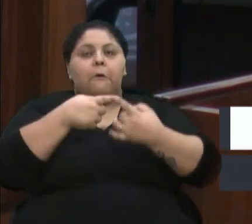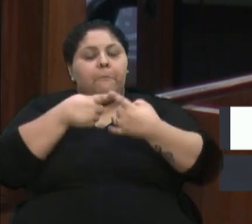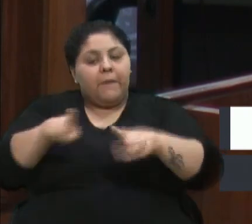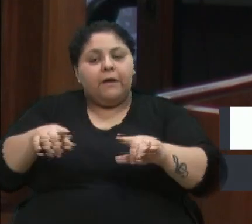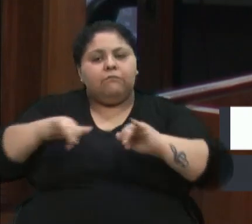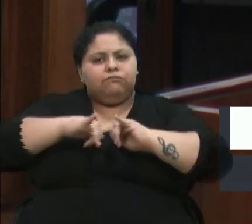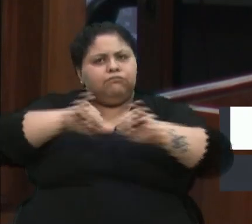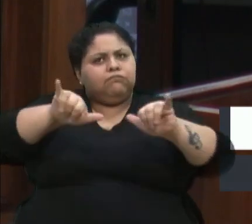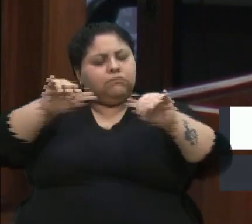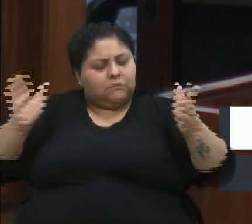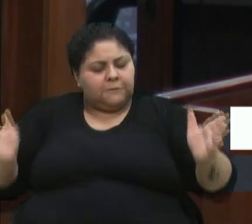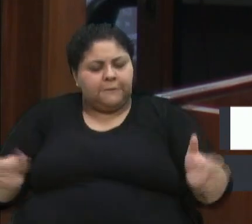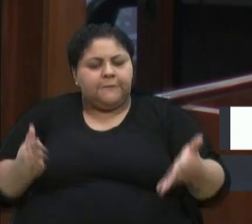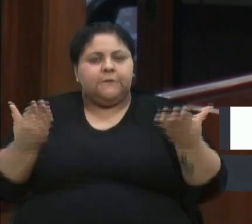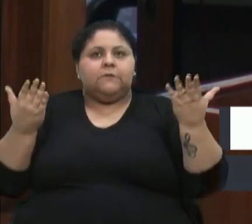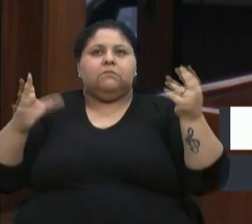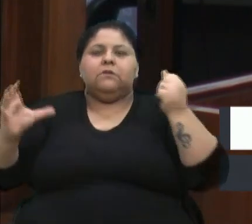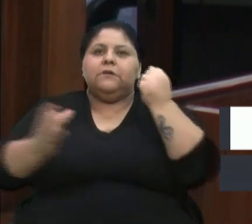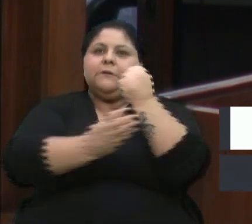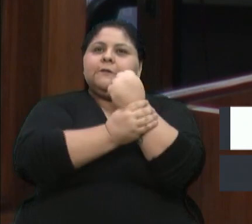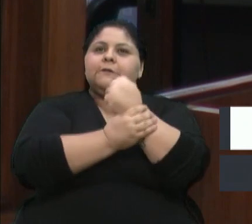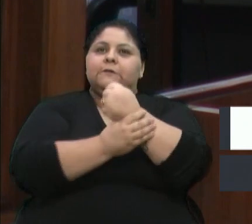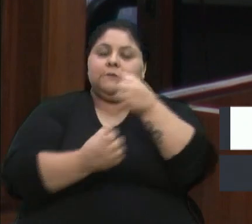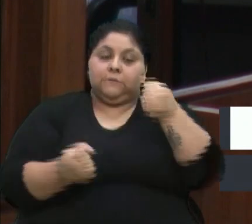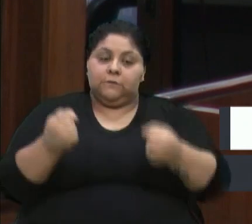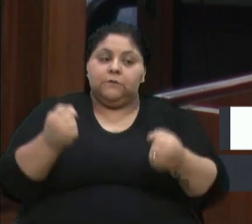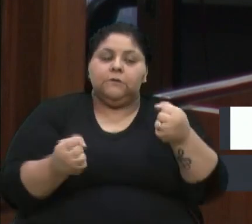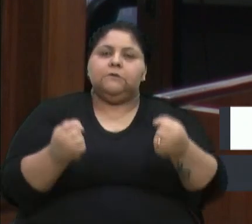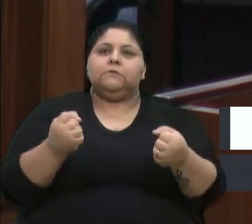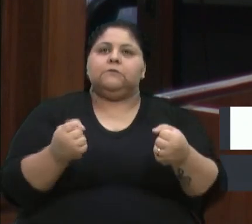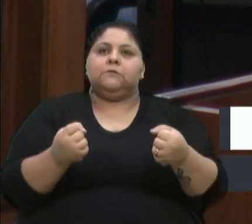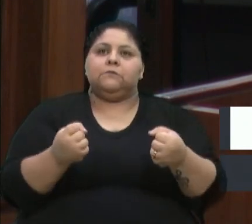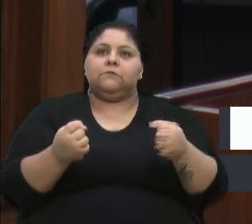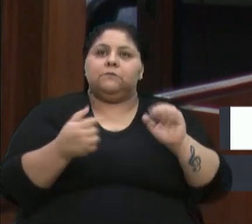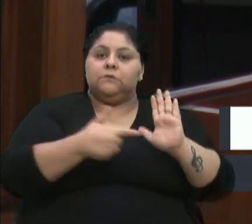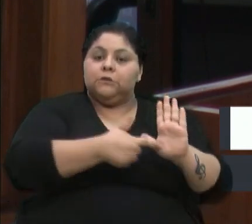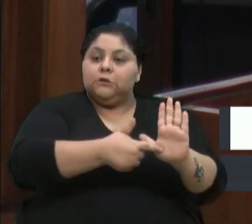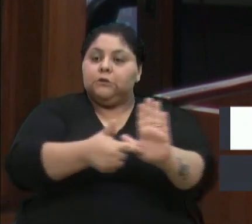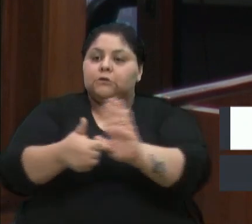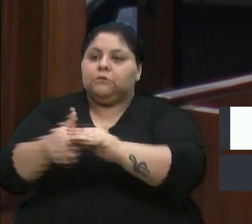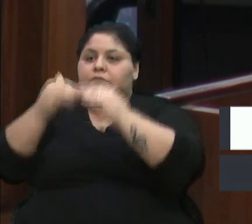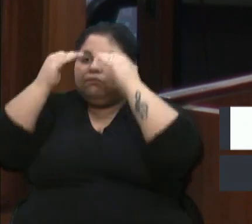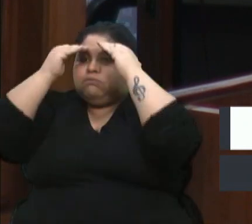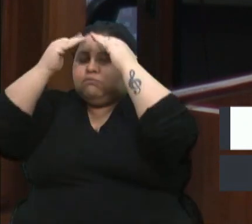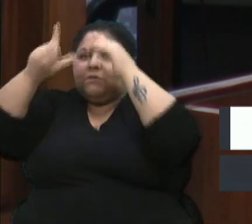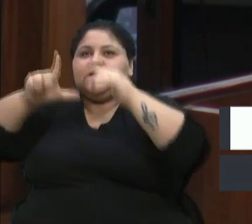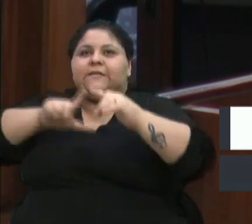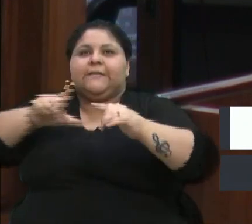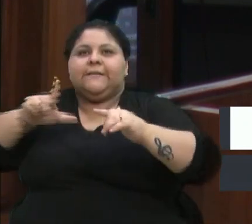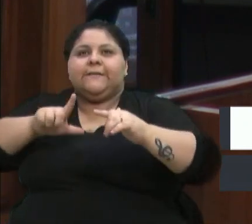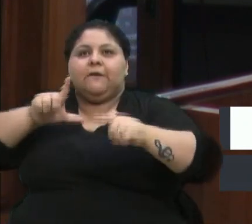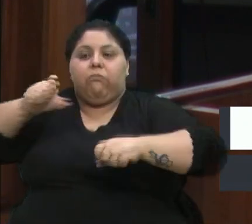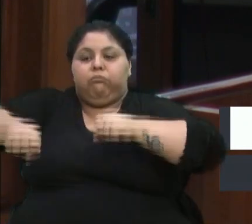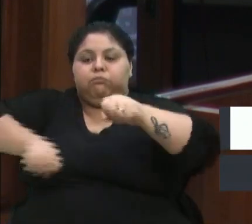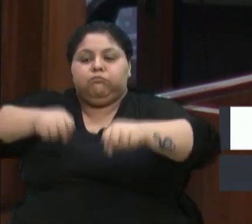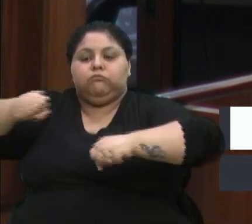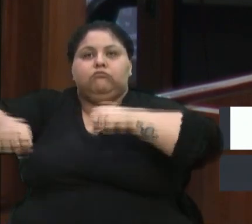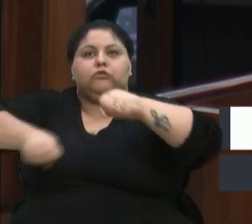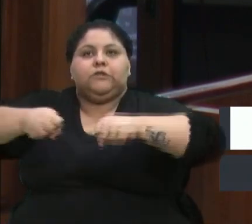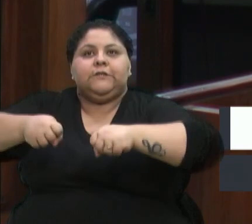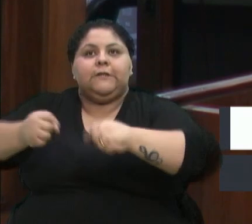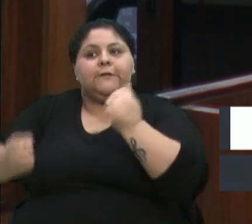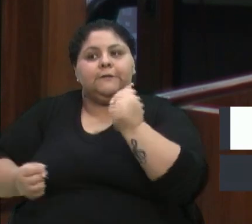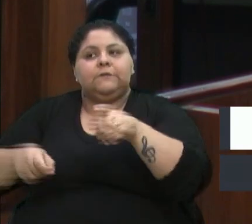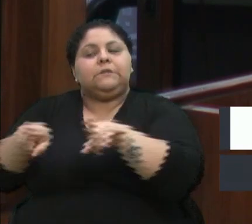de incentivo à segurança no trânsito, né, de mostrar o respeito que tem que se ter com o ciclista, com o atleta, com o